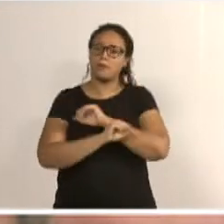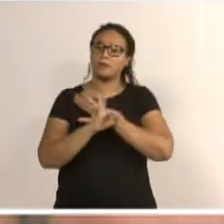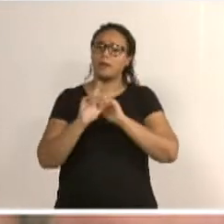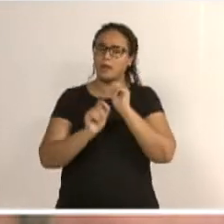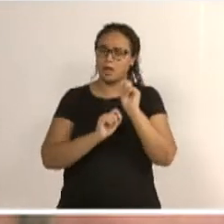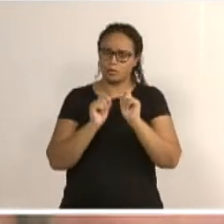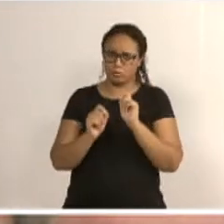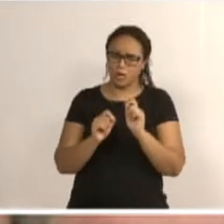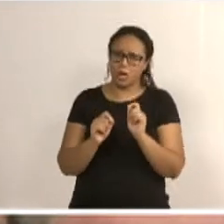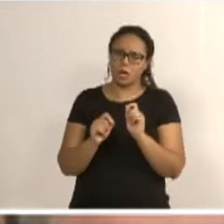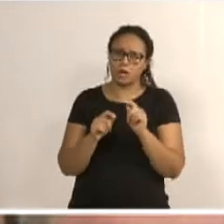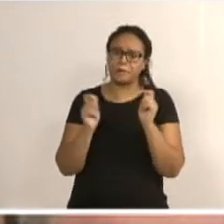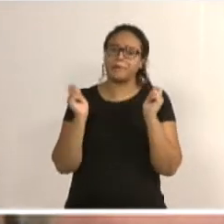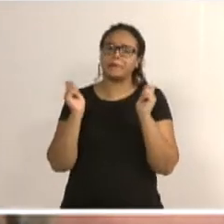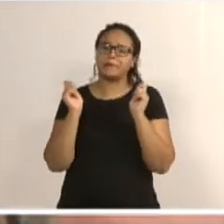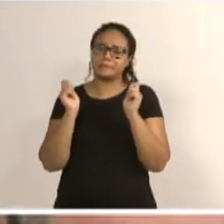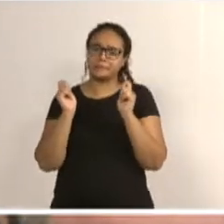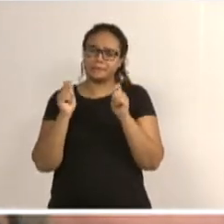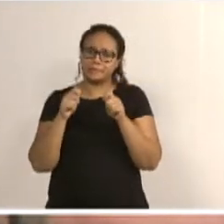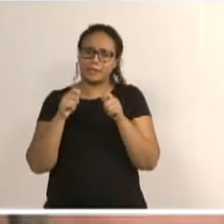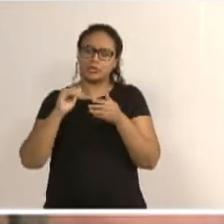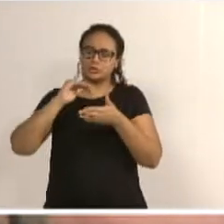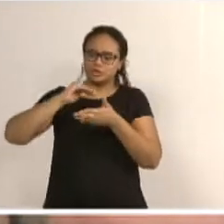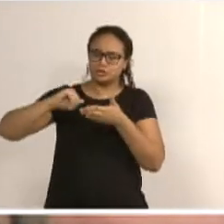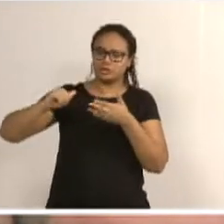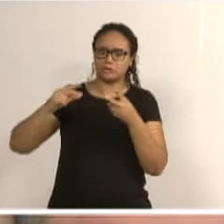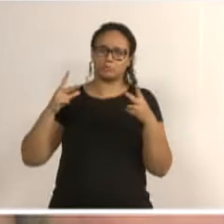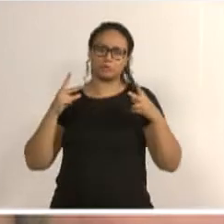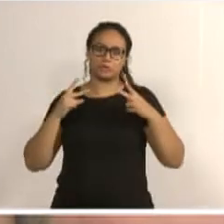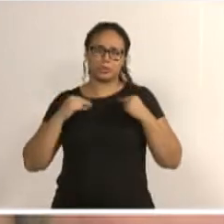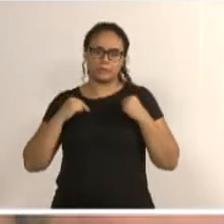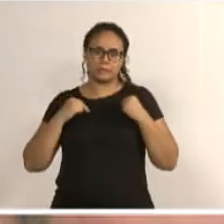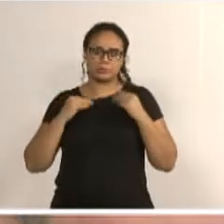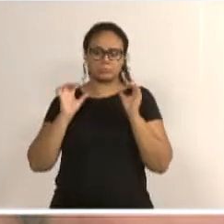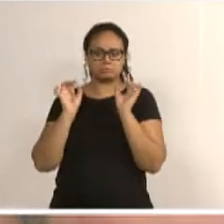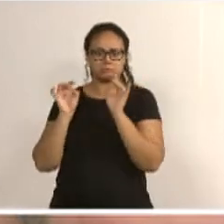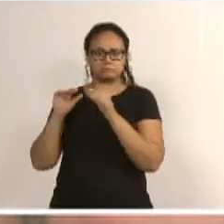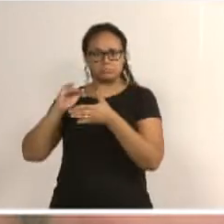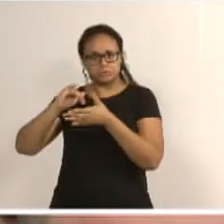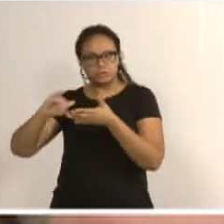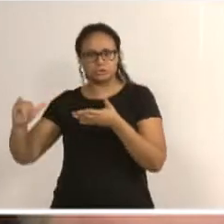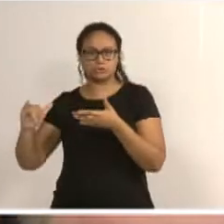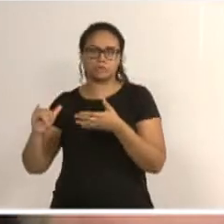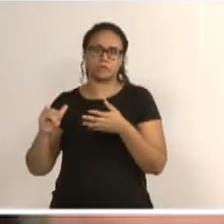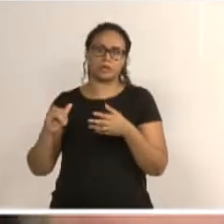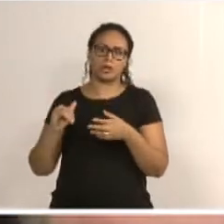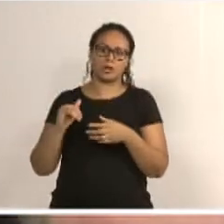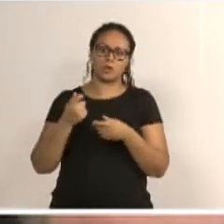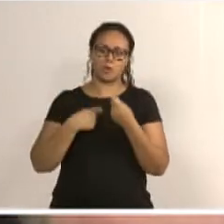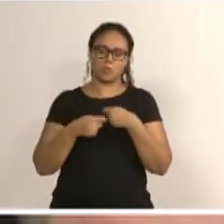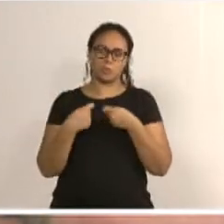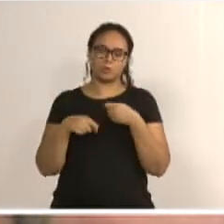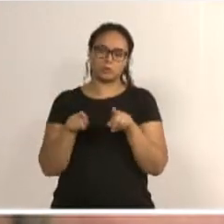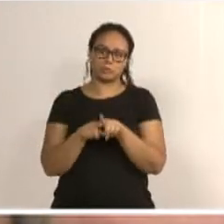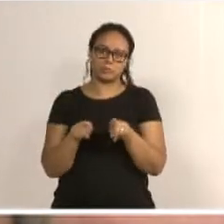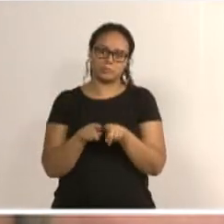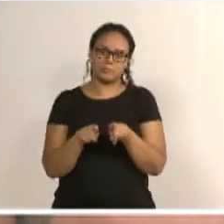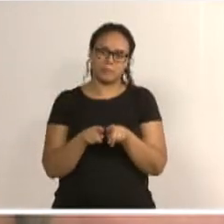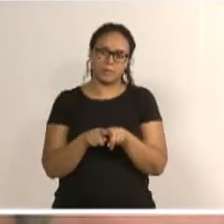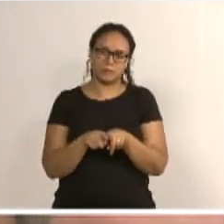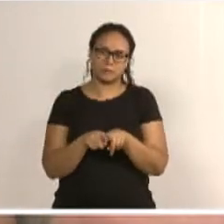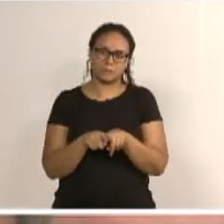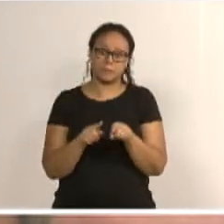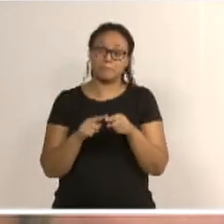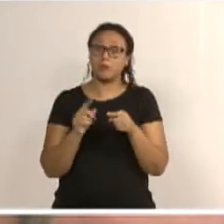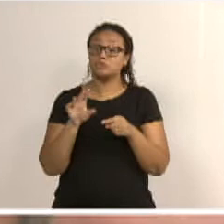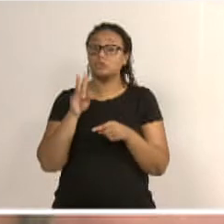Está claro isso? Vai economizar um motorista, um cobrador e vai economizar um carro. Né? Eu só queria lembrar aqui a